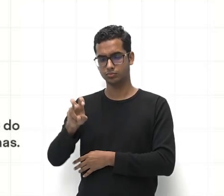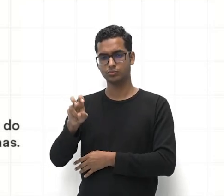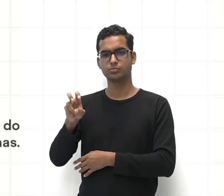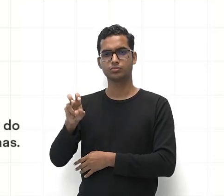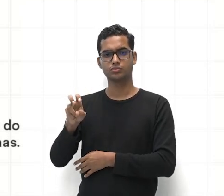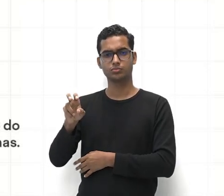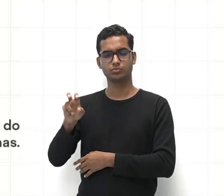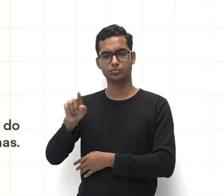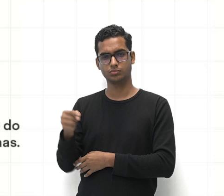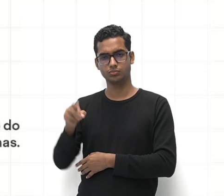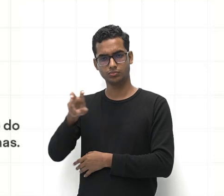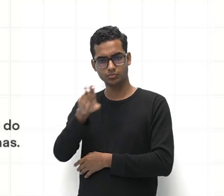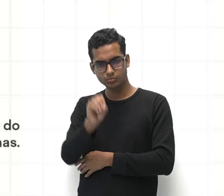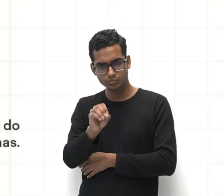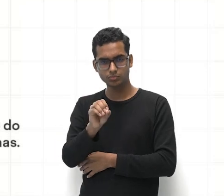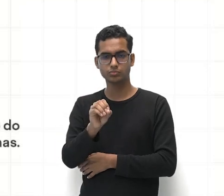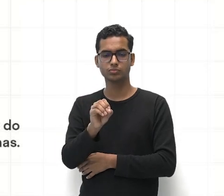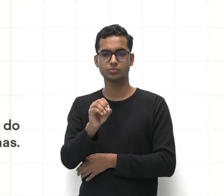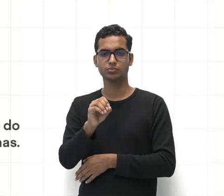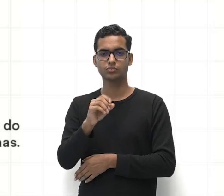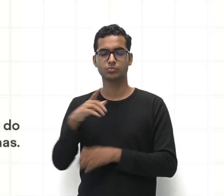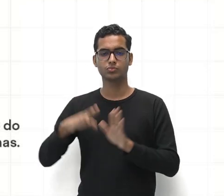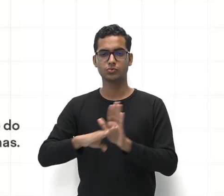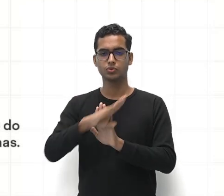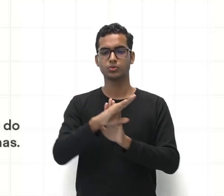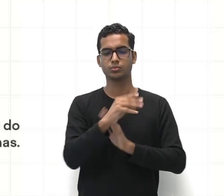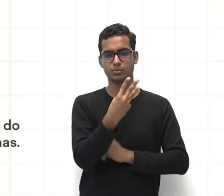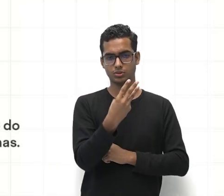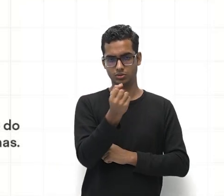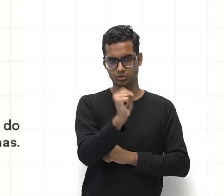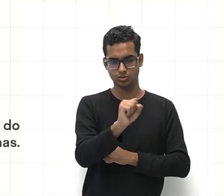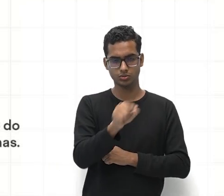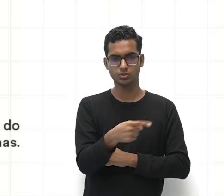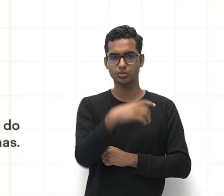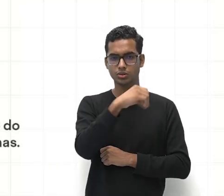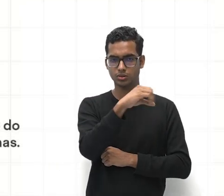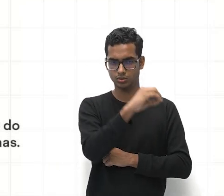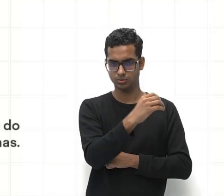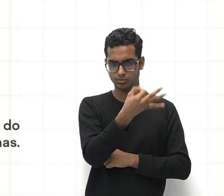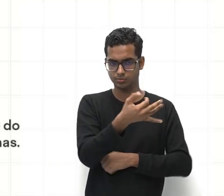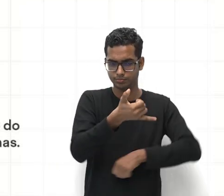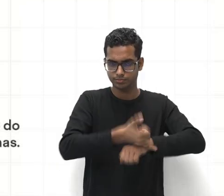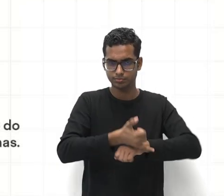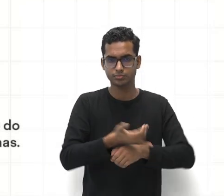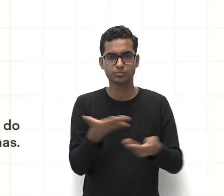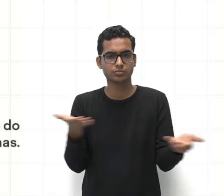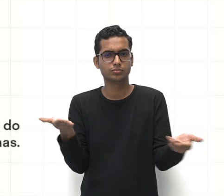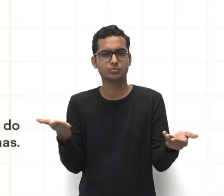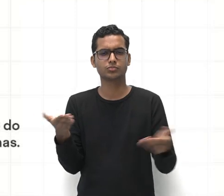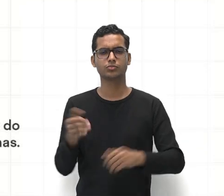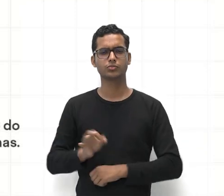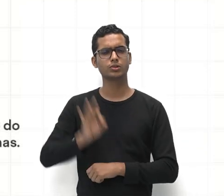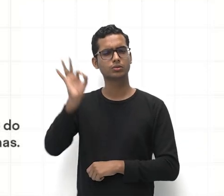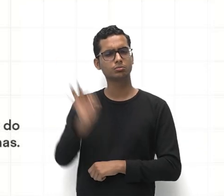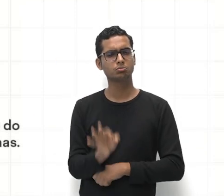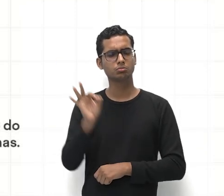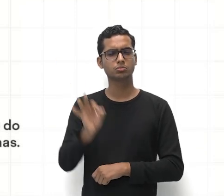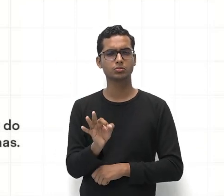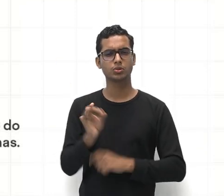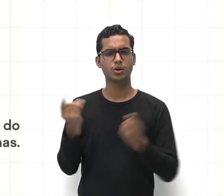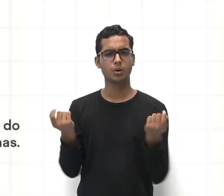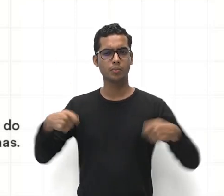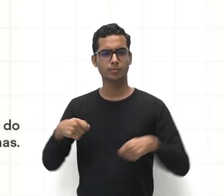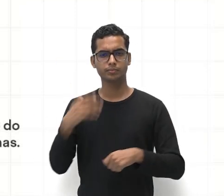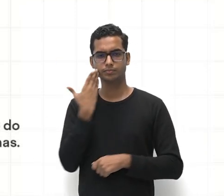35,50 para R$ 38,90. A pergunta é, qual a taxa aproximada, olha essa palavra aqui que